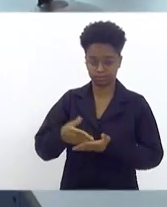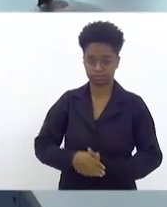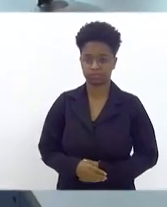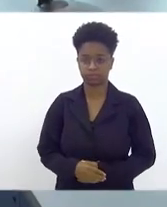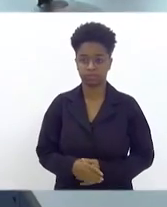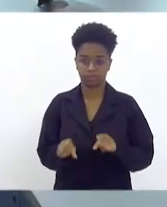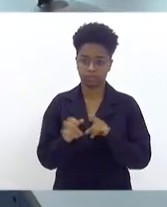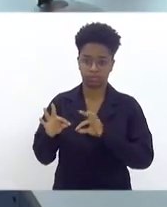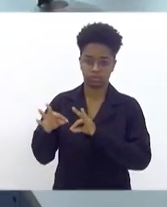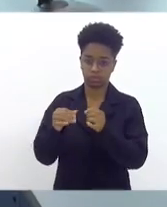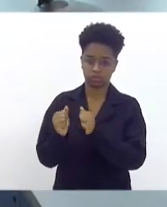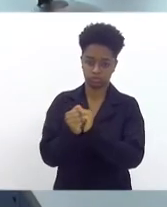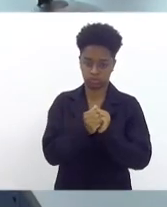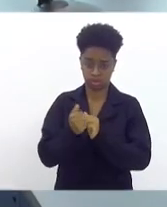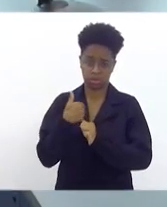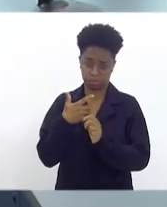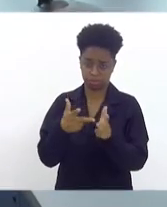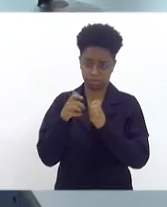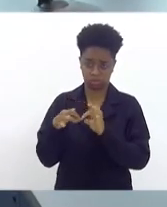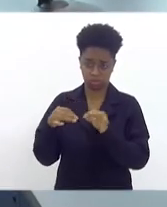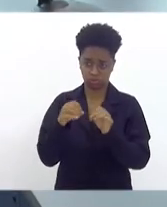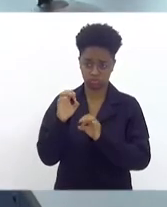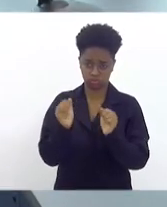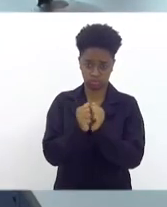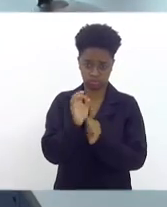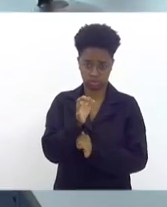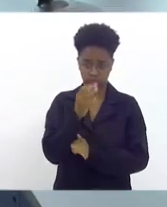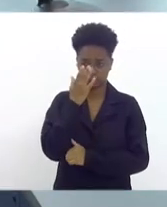Vai todo mundo junto. O que eu estou entendendo é todo mundo junto.